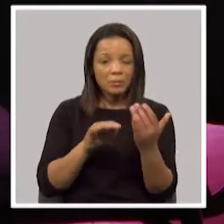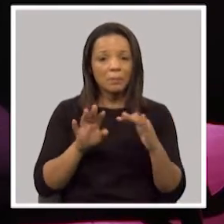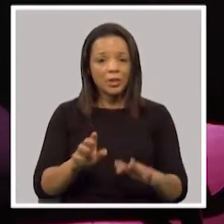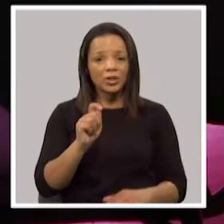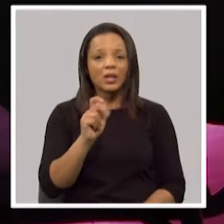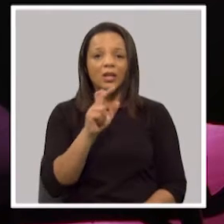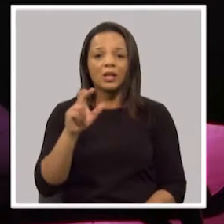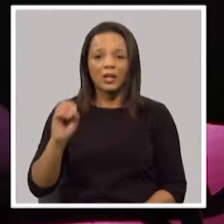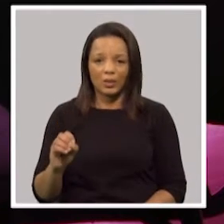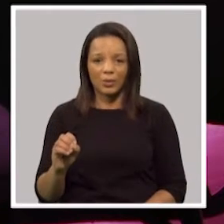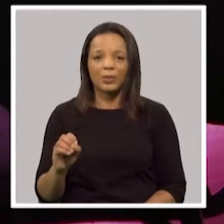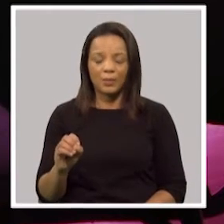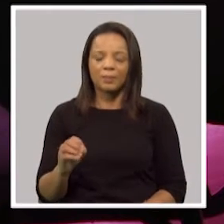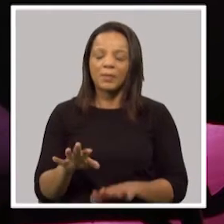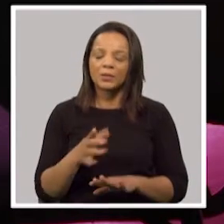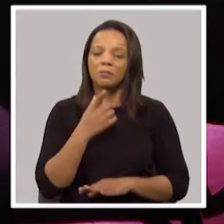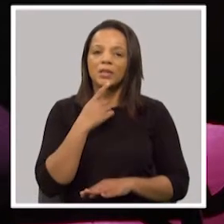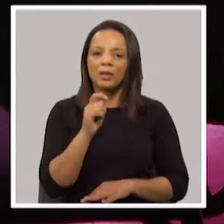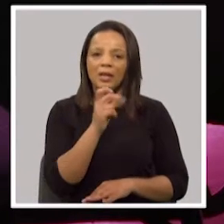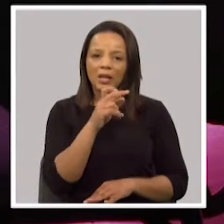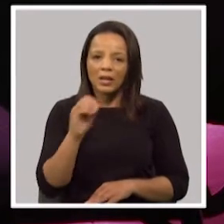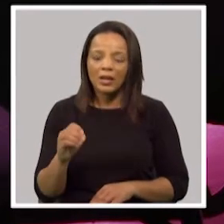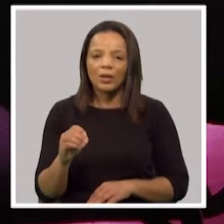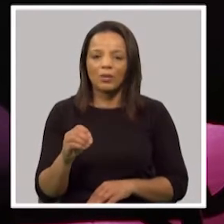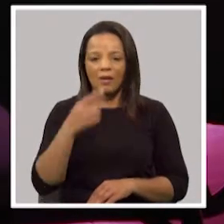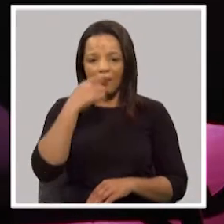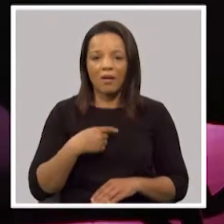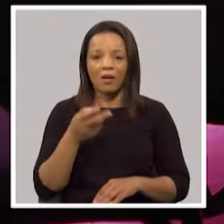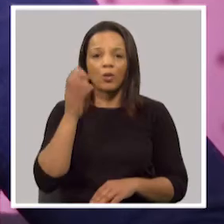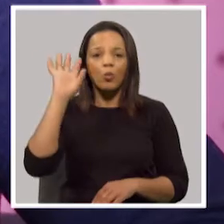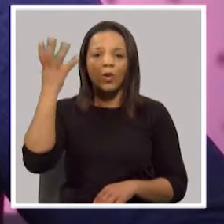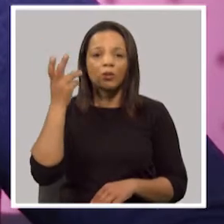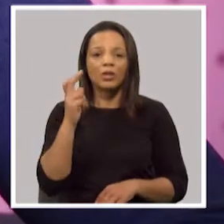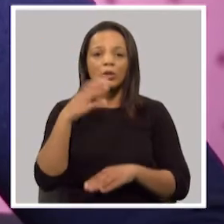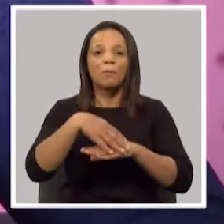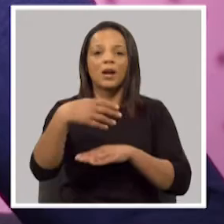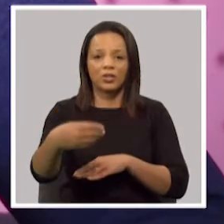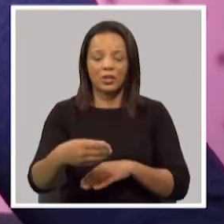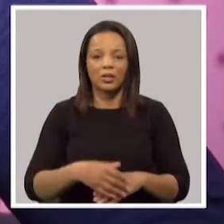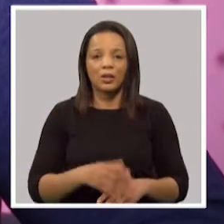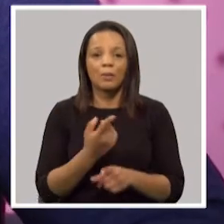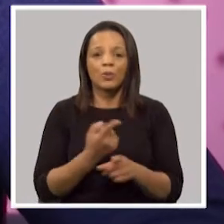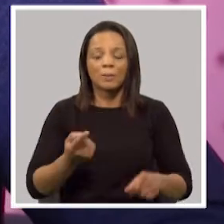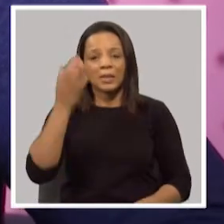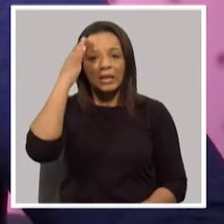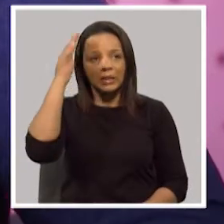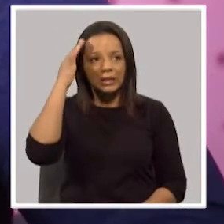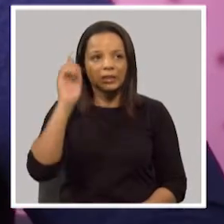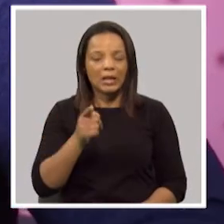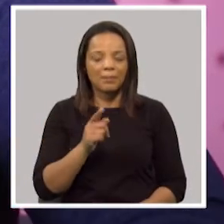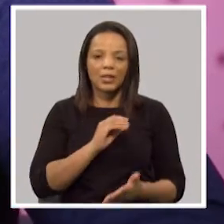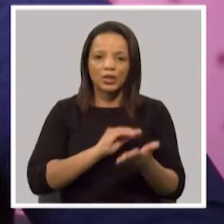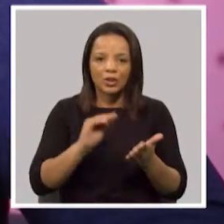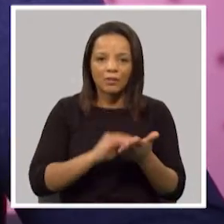que é um erro, mas que só nos apercebemos que é um erro e de que é uma limitação anos mais tarde, porque a tendência que nós temos é escrever cada linha,